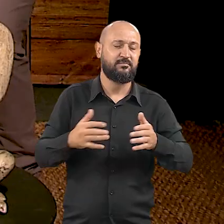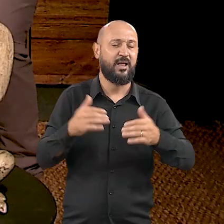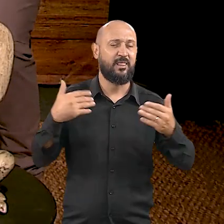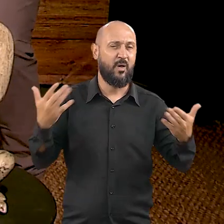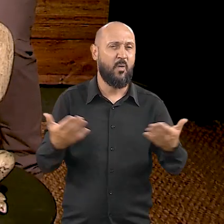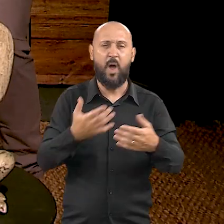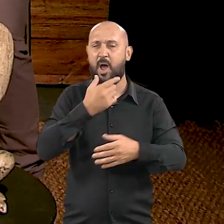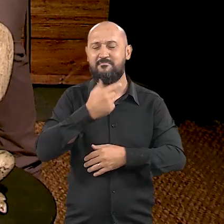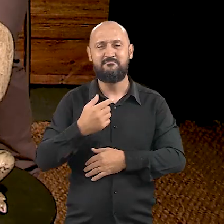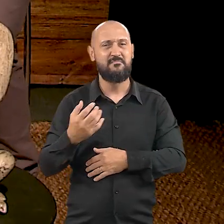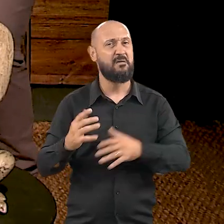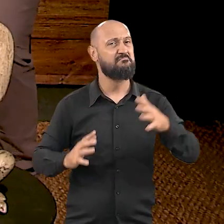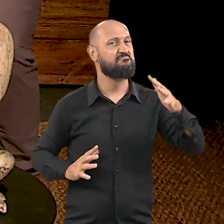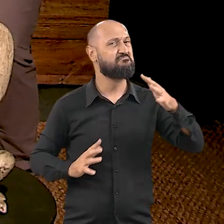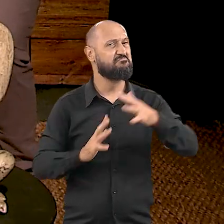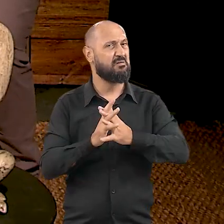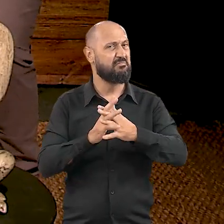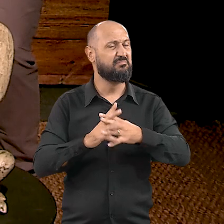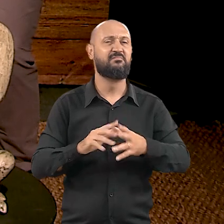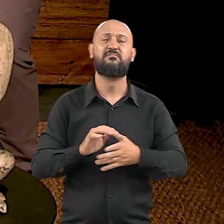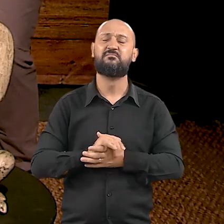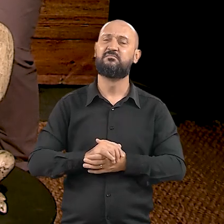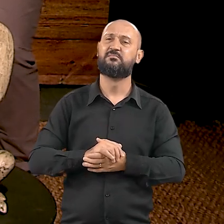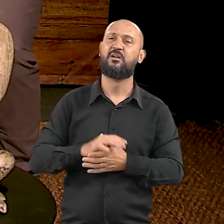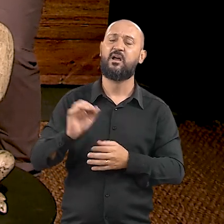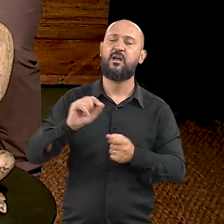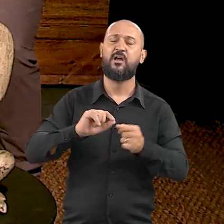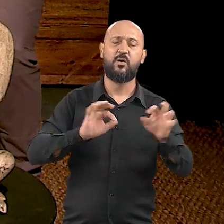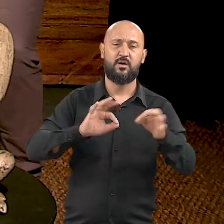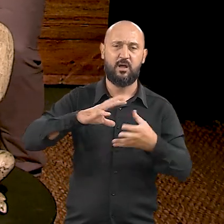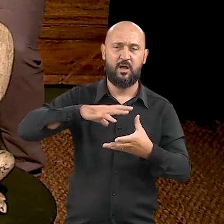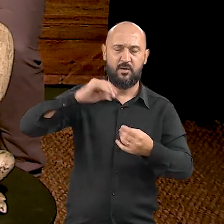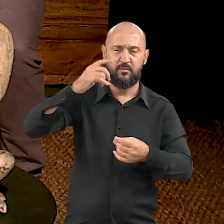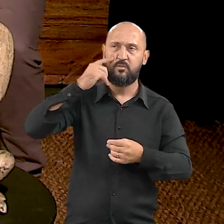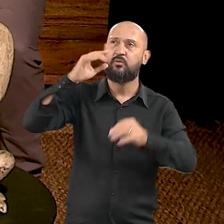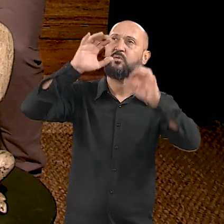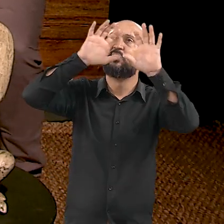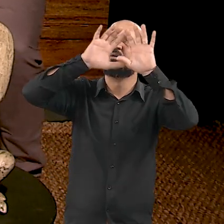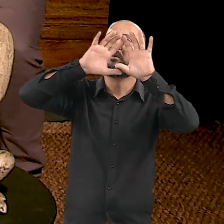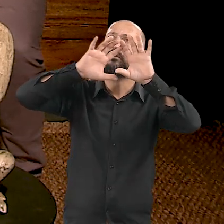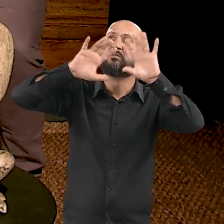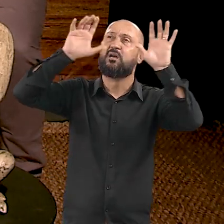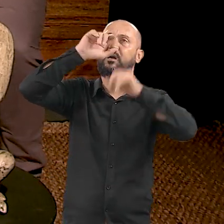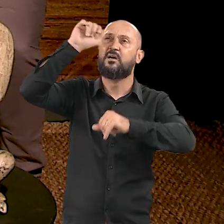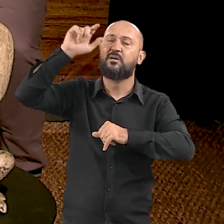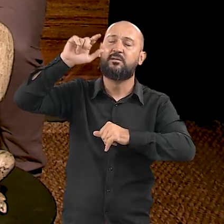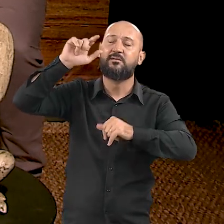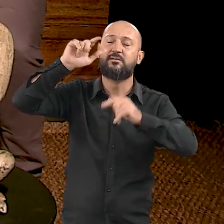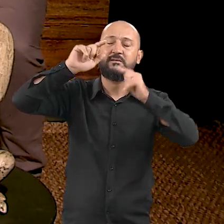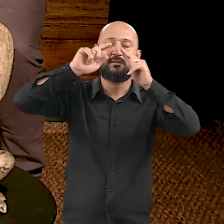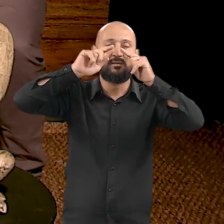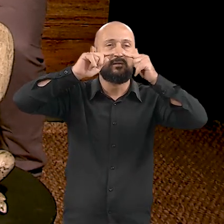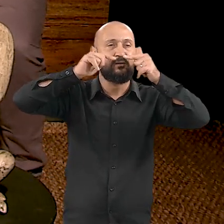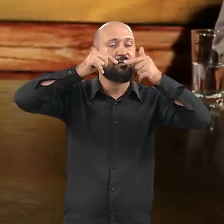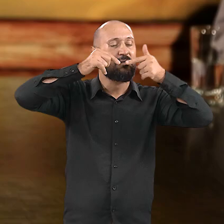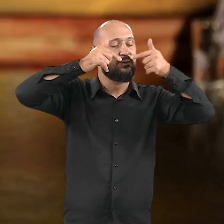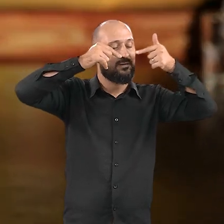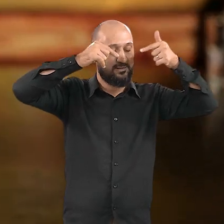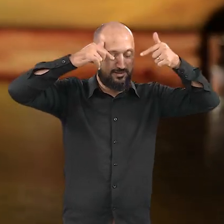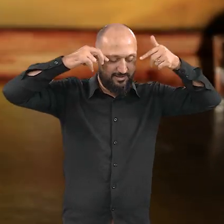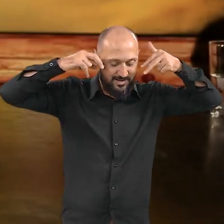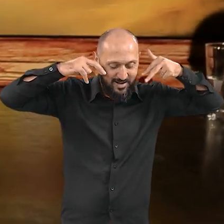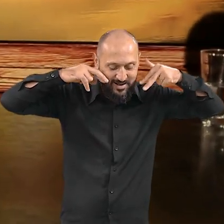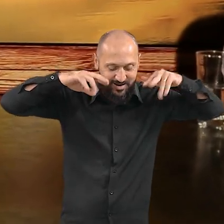hoje é o Ferá. Monstruoso. E aí a gente fez o Alma Guarani. Teu céu azul sabe o sorriso de um